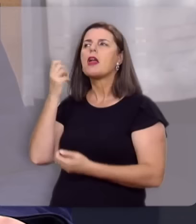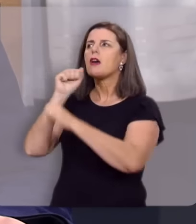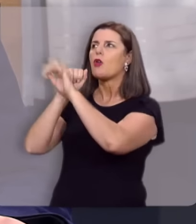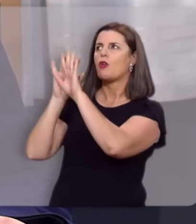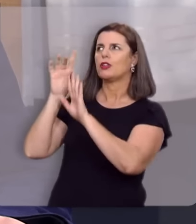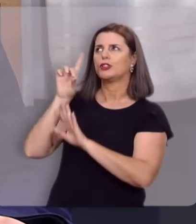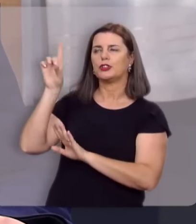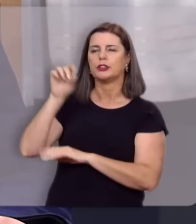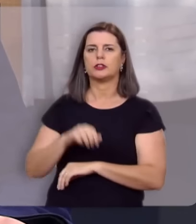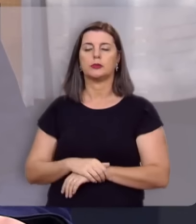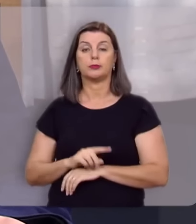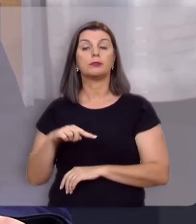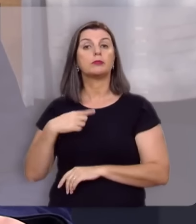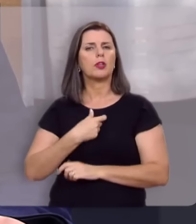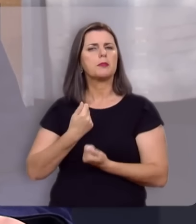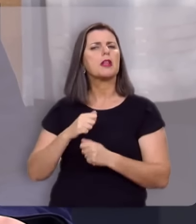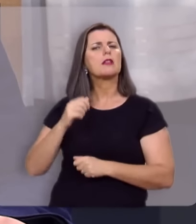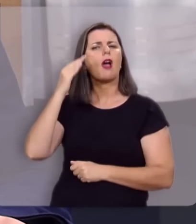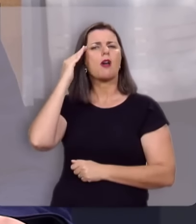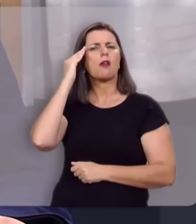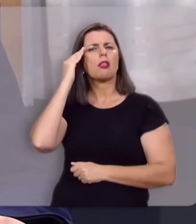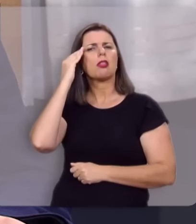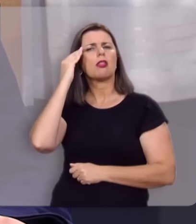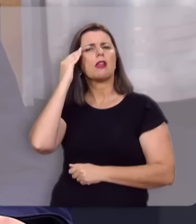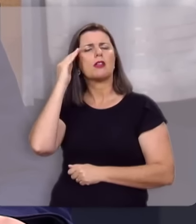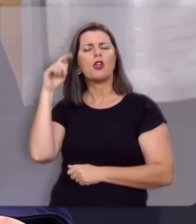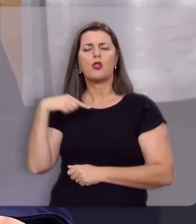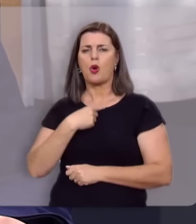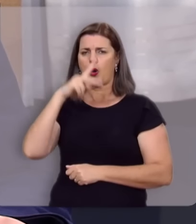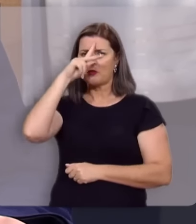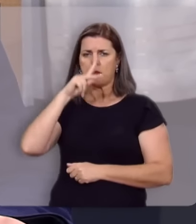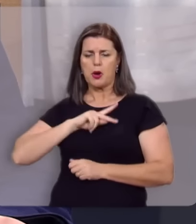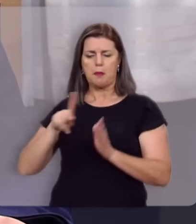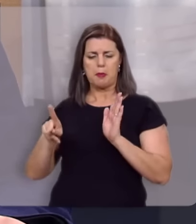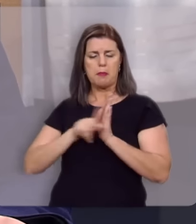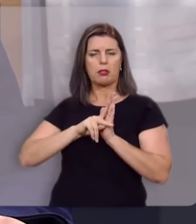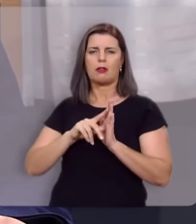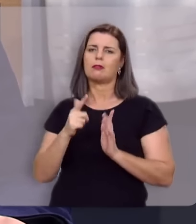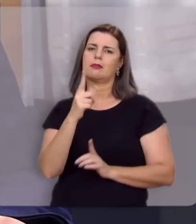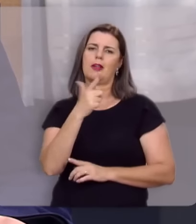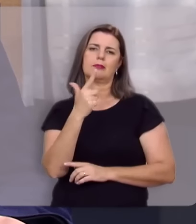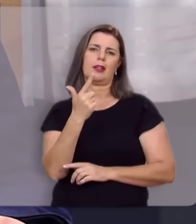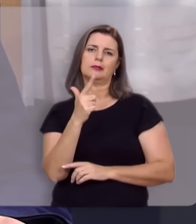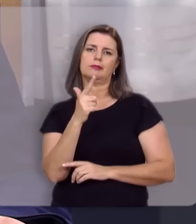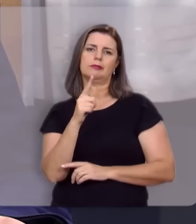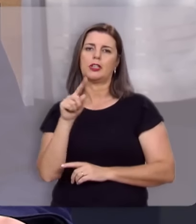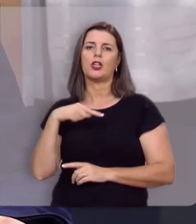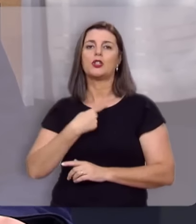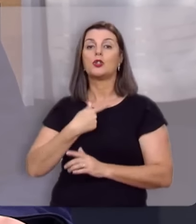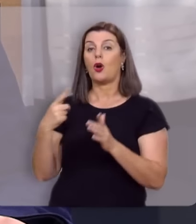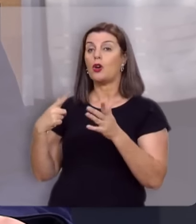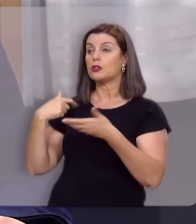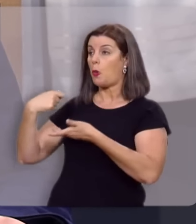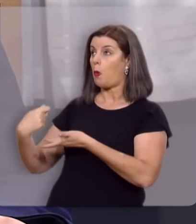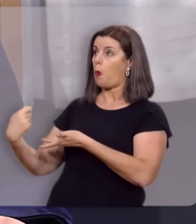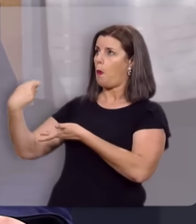Deus. Nós temos que ter a consciência de que nós já não pertencemos mais a nós mesmos, mas nós